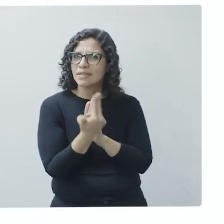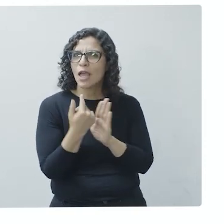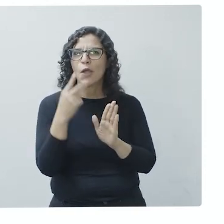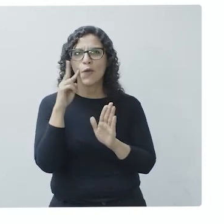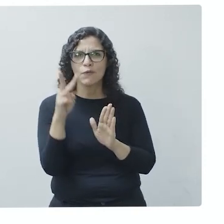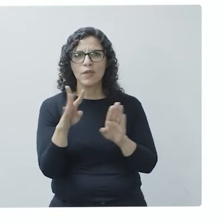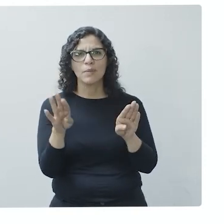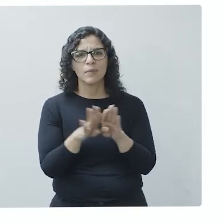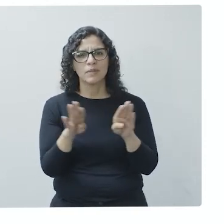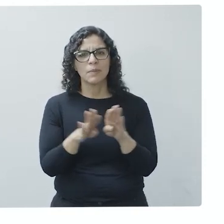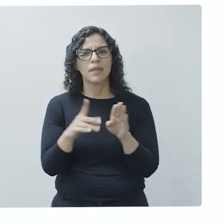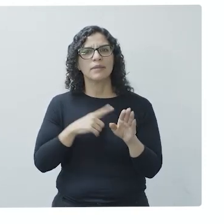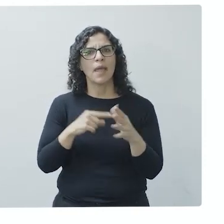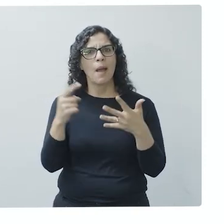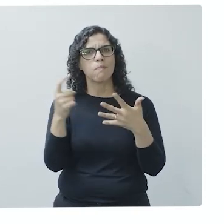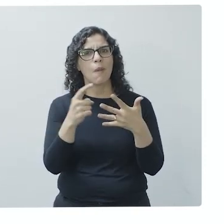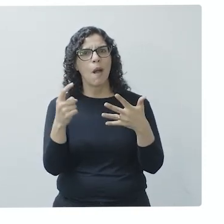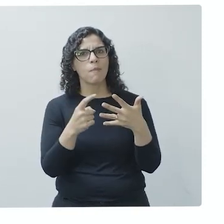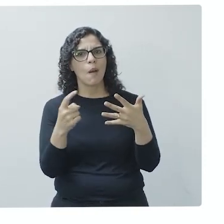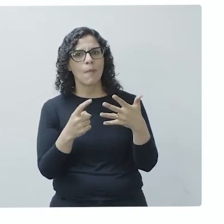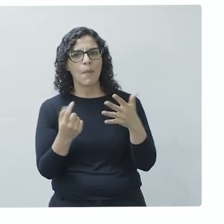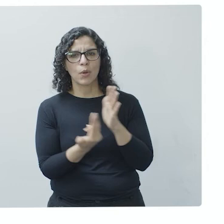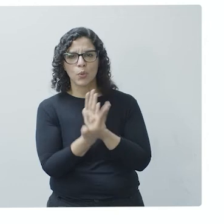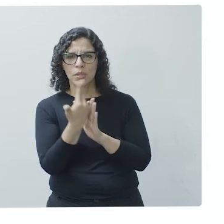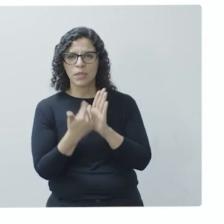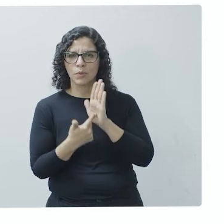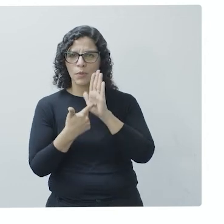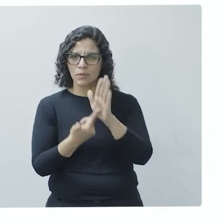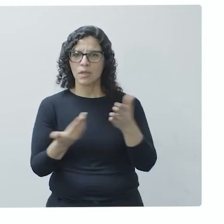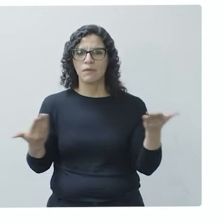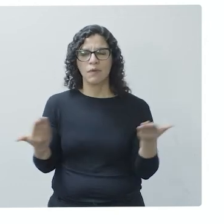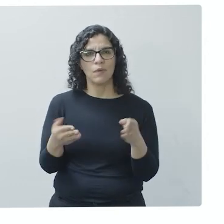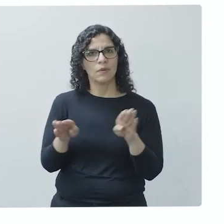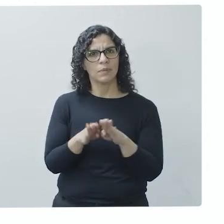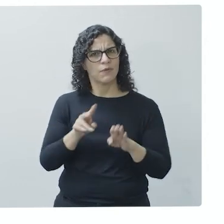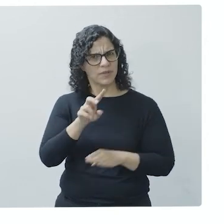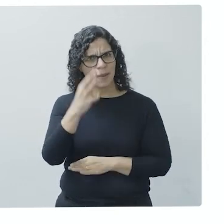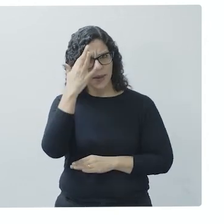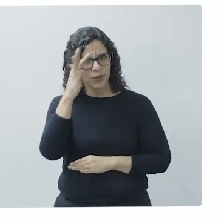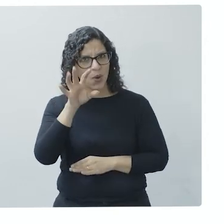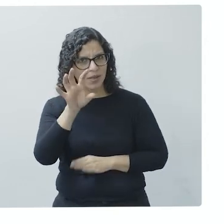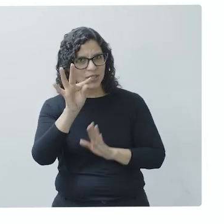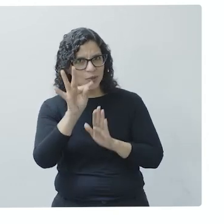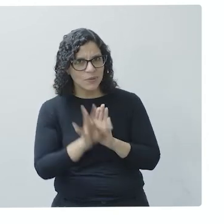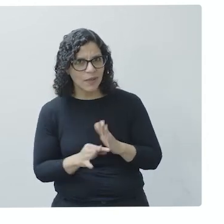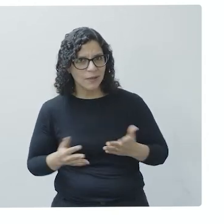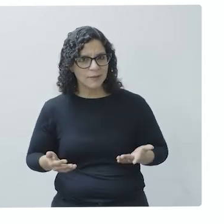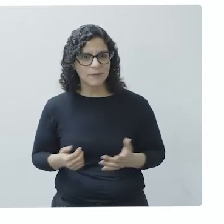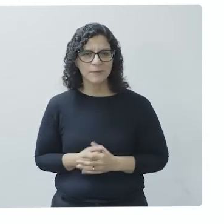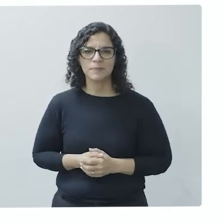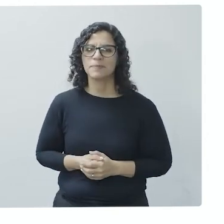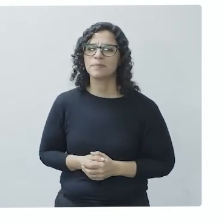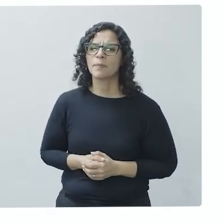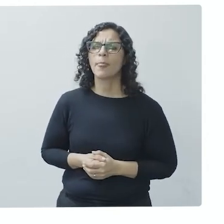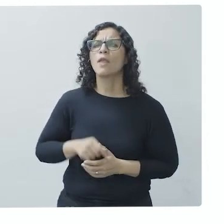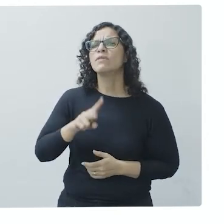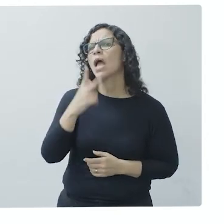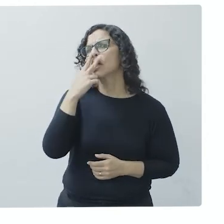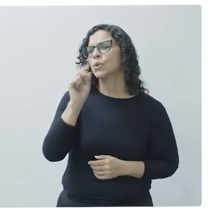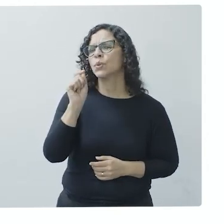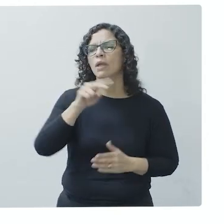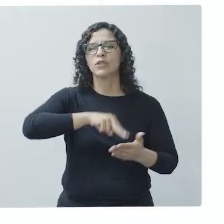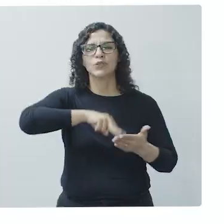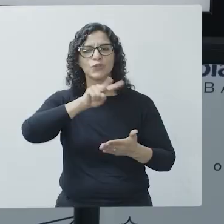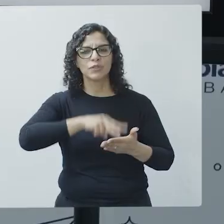da capa e quais elementos aquela imagem apresentava. Foi assim que você imaginou isso? O que você achou